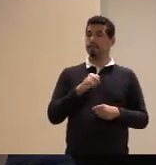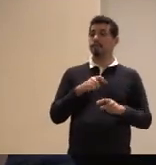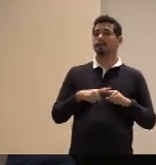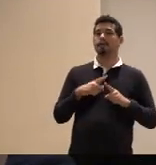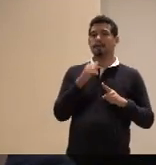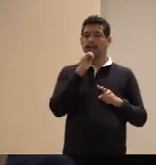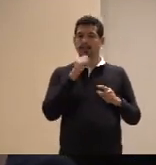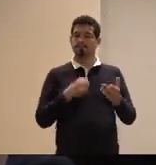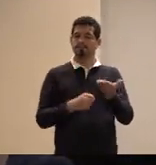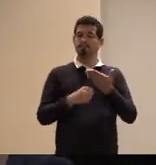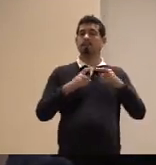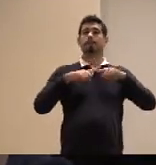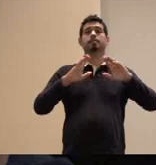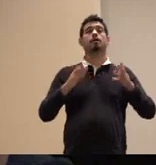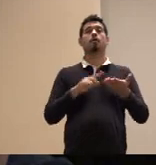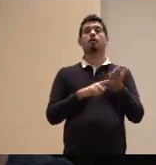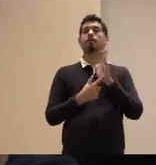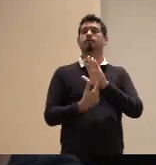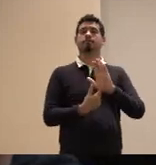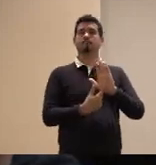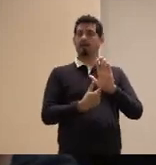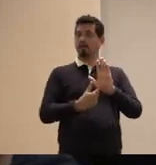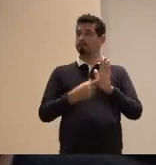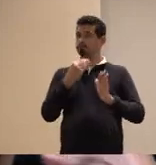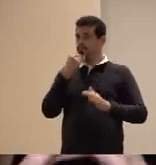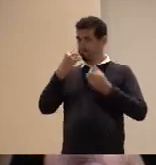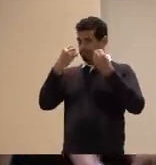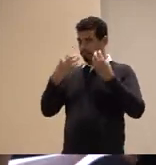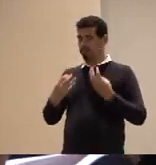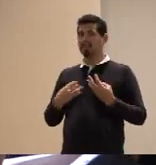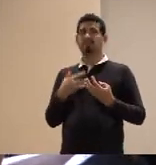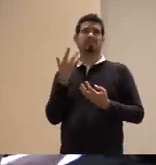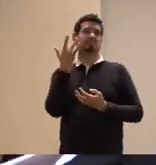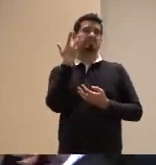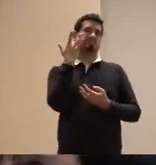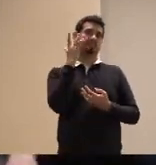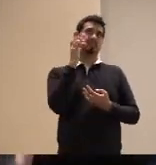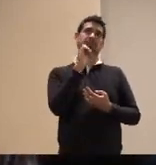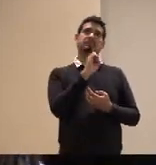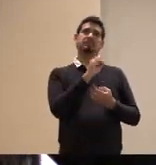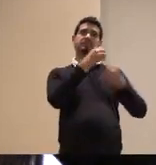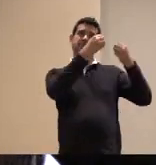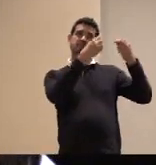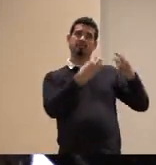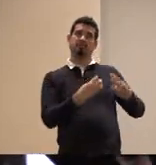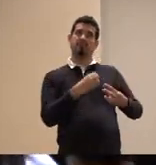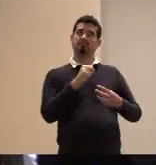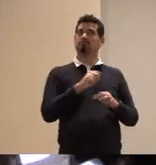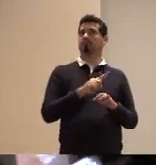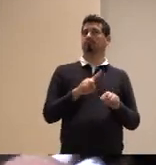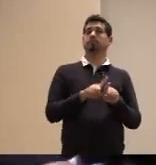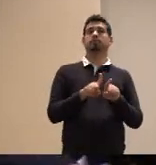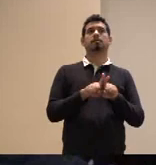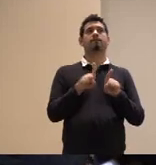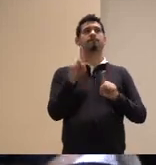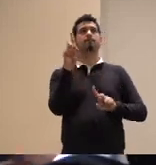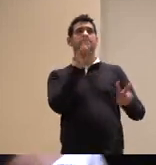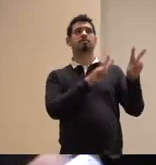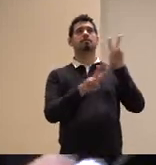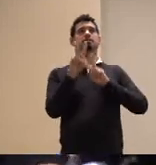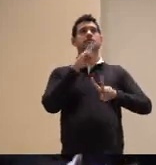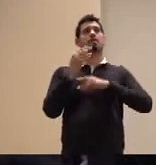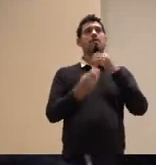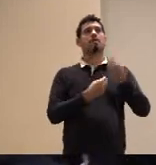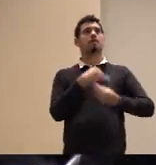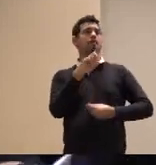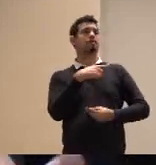eu queria aqui, nessa oportunidade, não sei se isso vai ser colocado à tarde ou não, visualizar como de fato